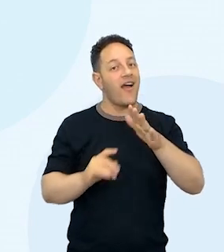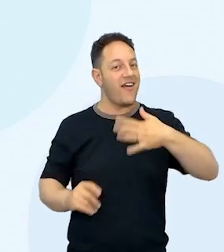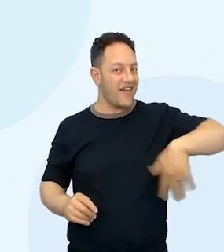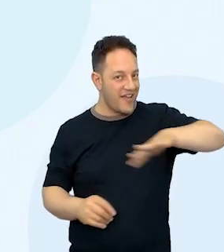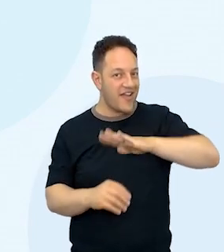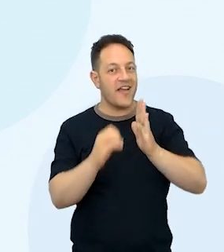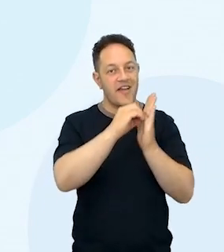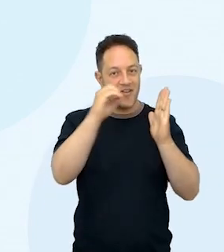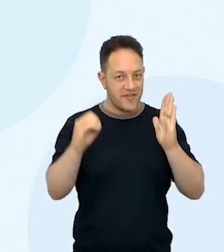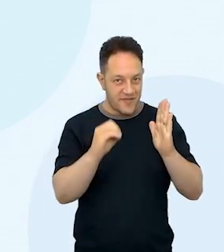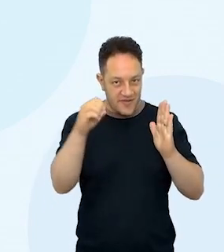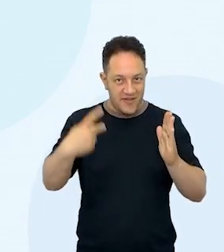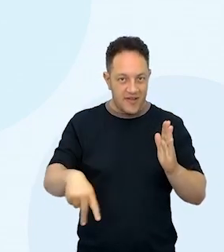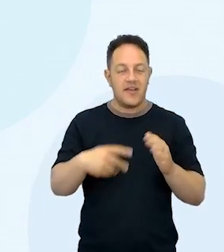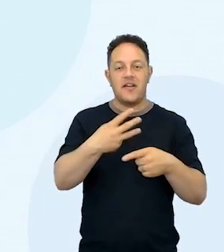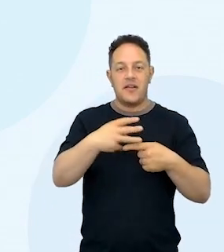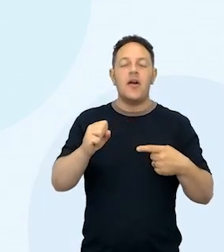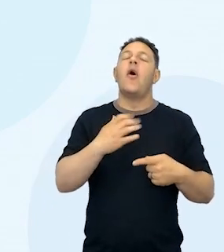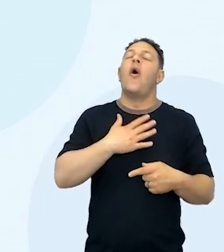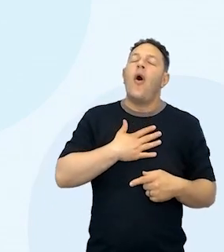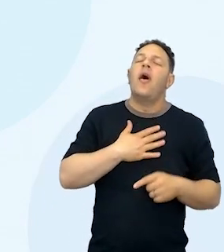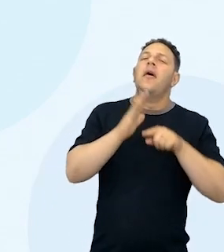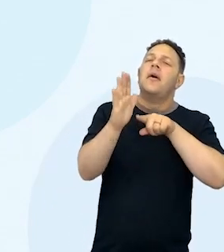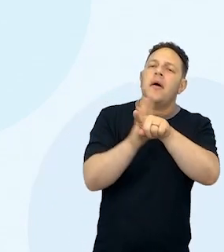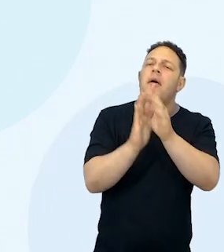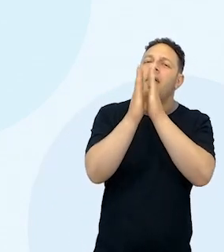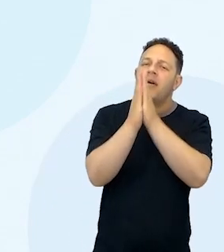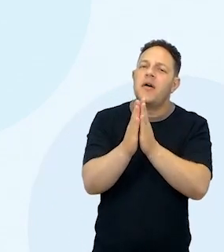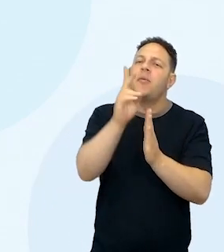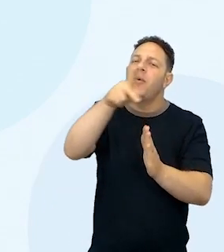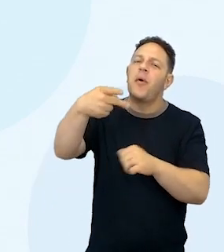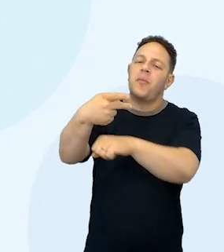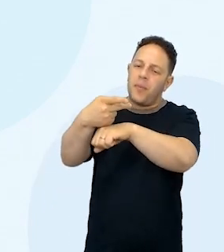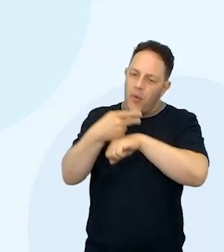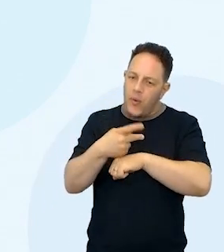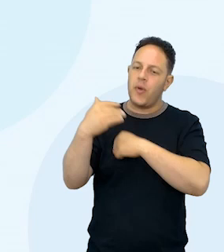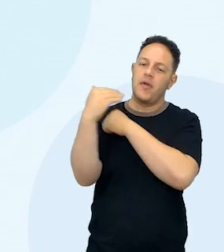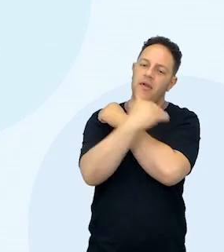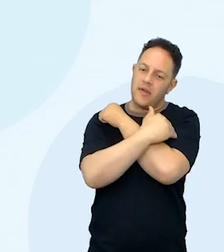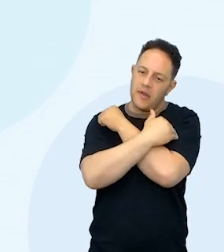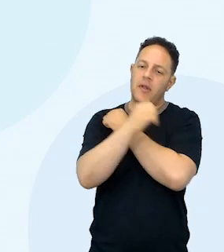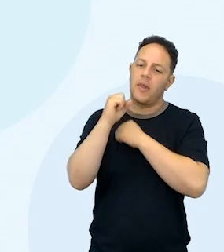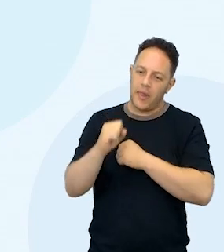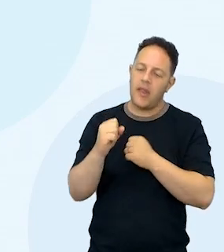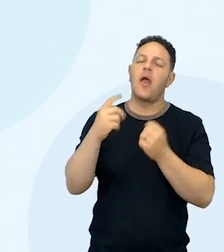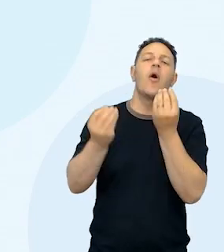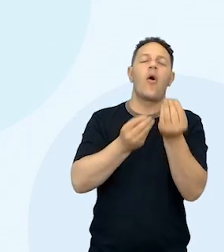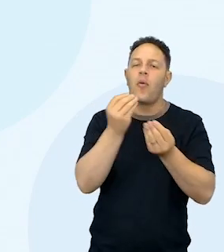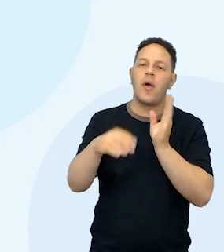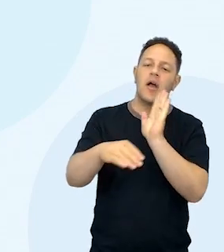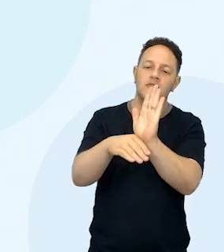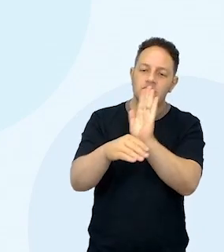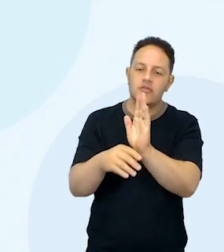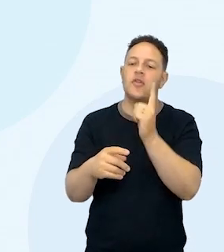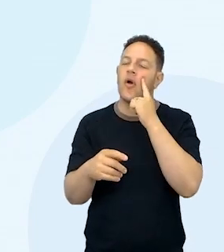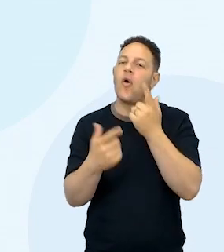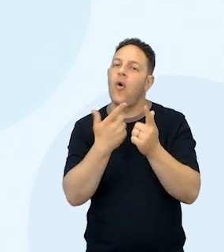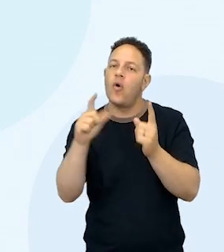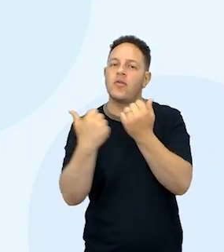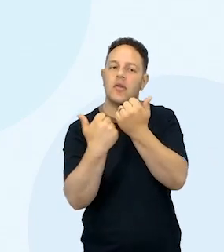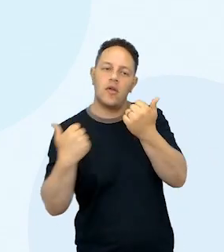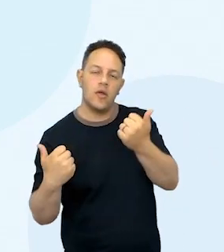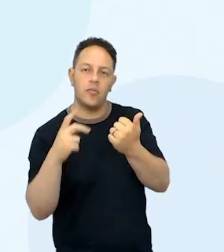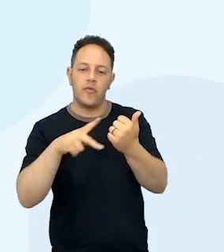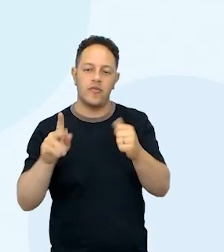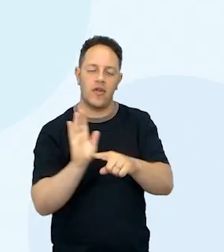de pedir que os professores busquem apoio, né, e também procurem possibilidades de um professor co-orientador também ajudar